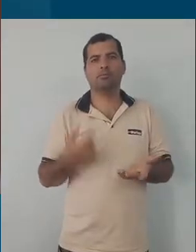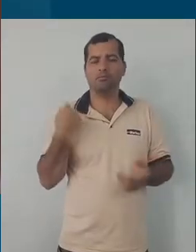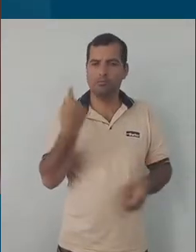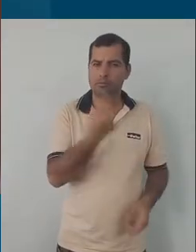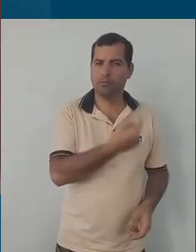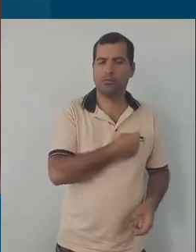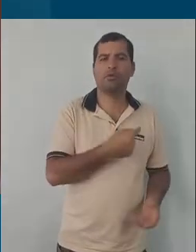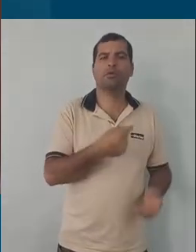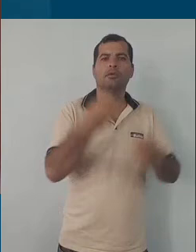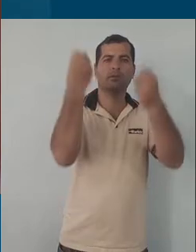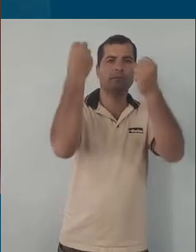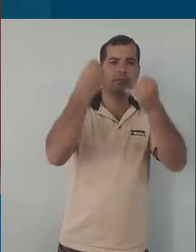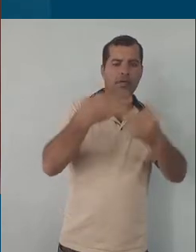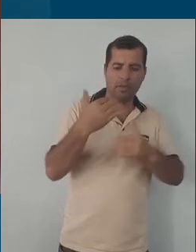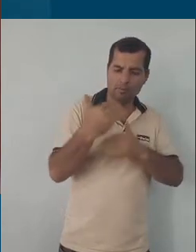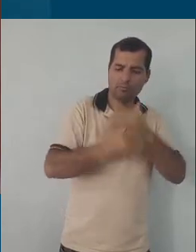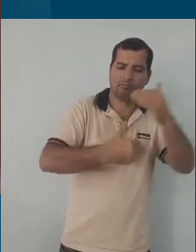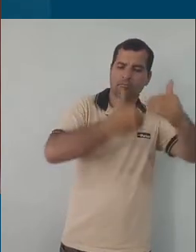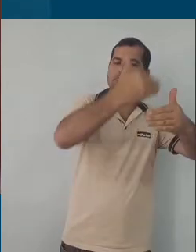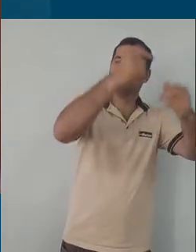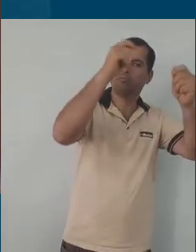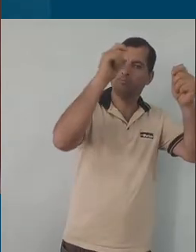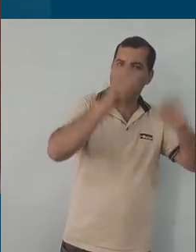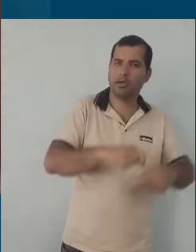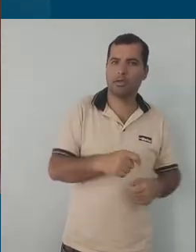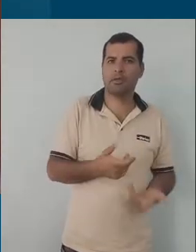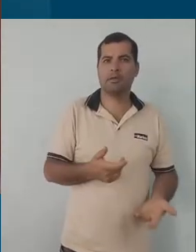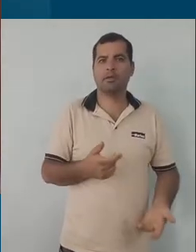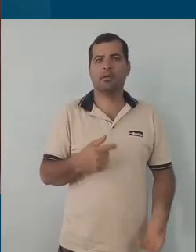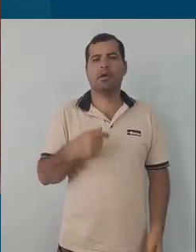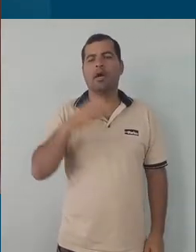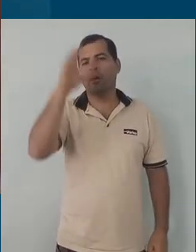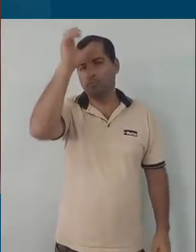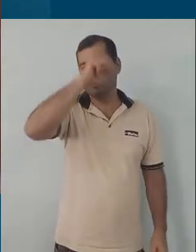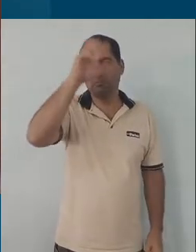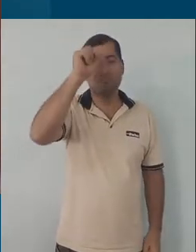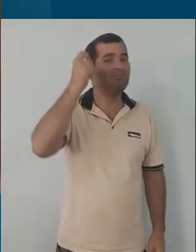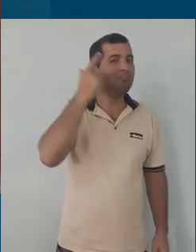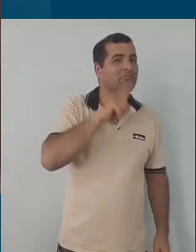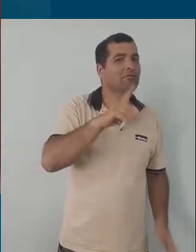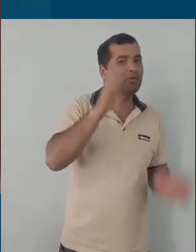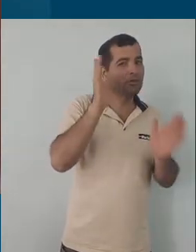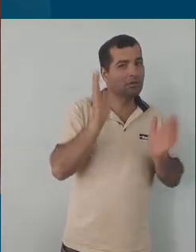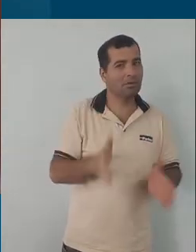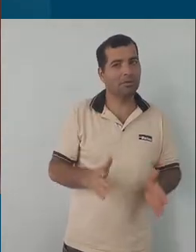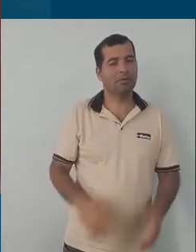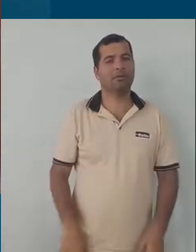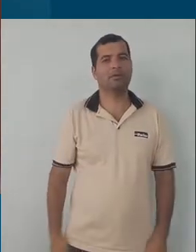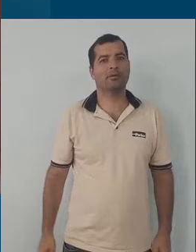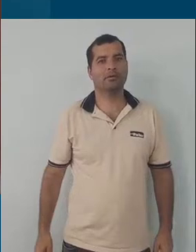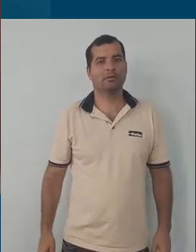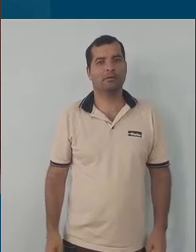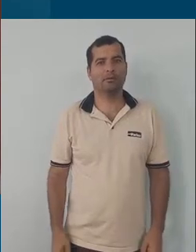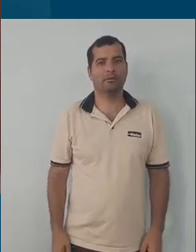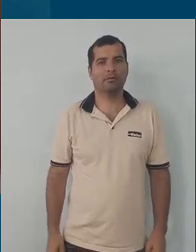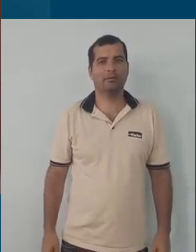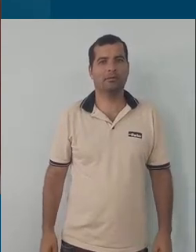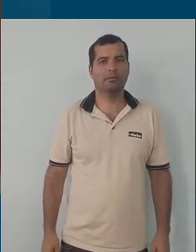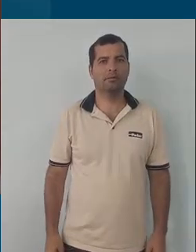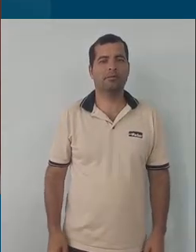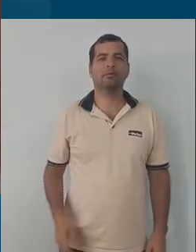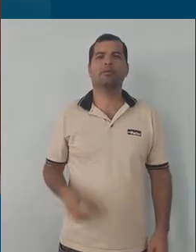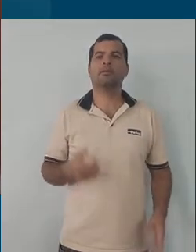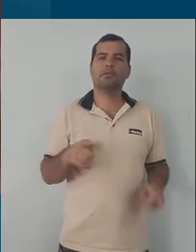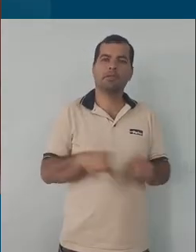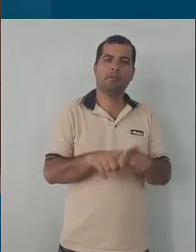falar dos avanços, falar das nossas aprendizagens, né? Da sala de professores não